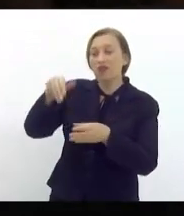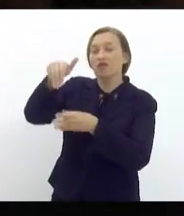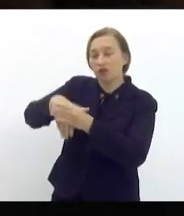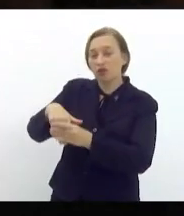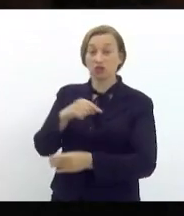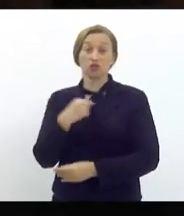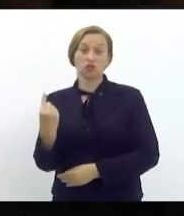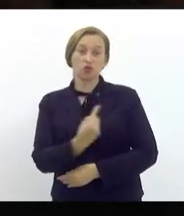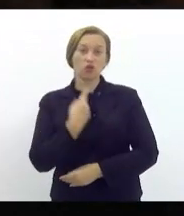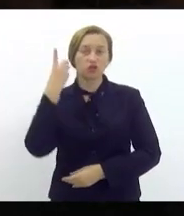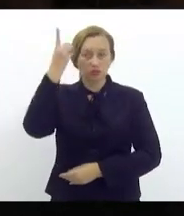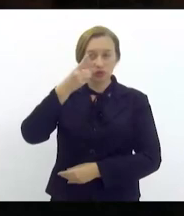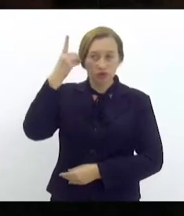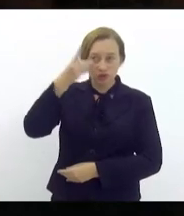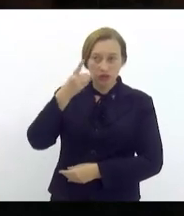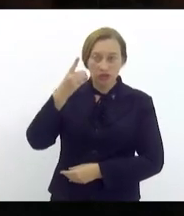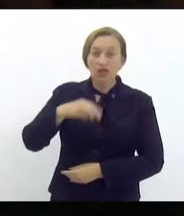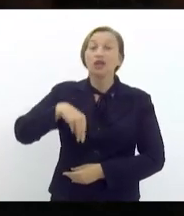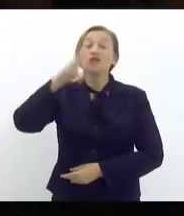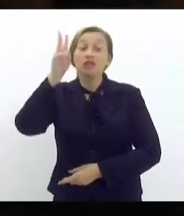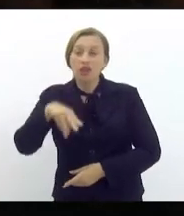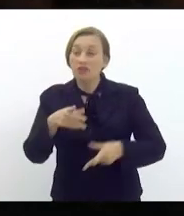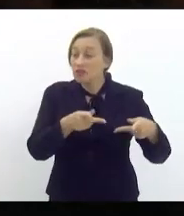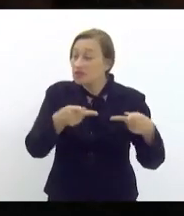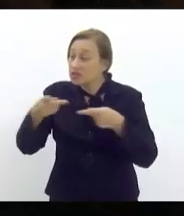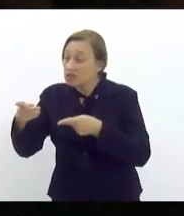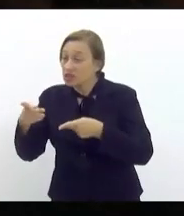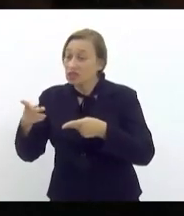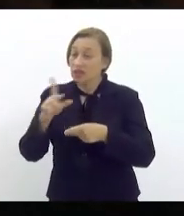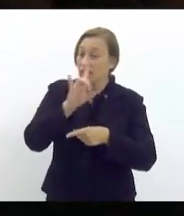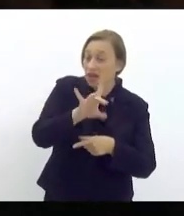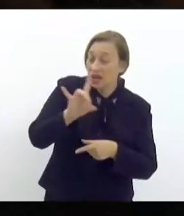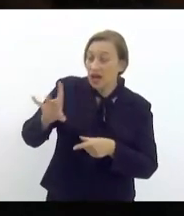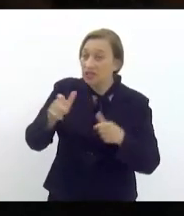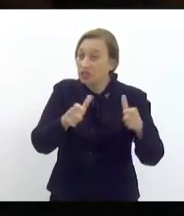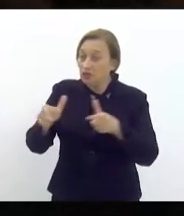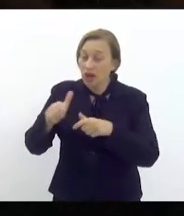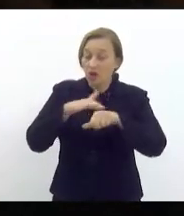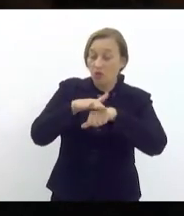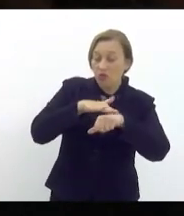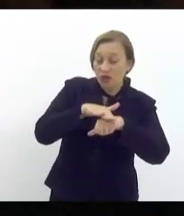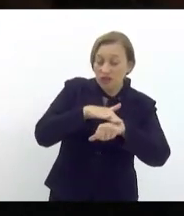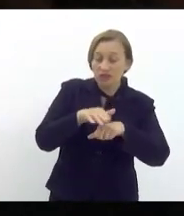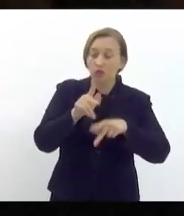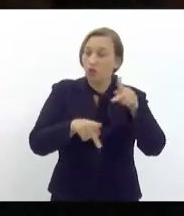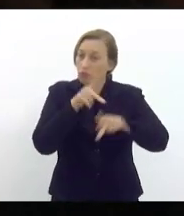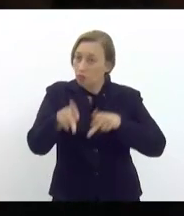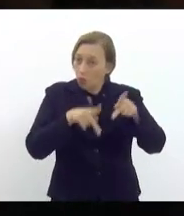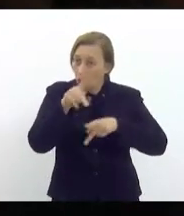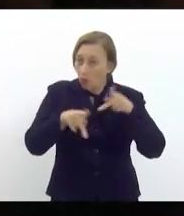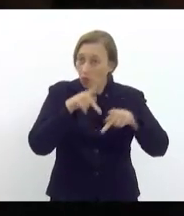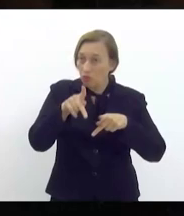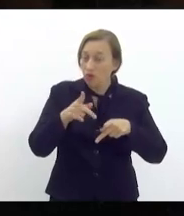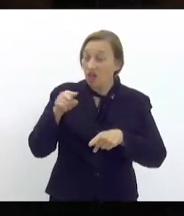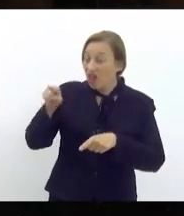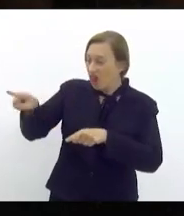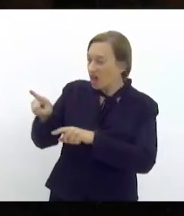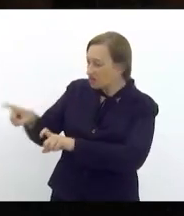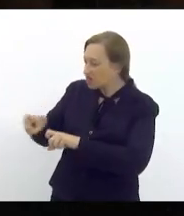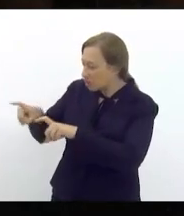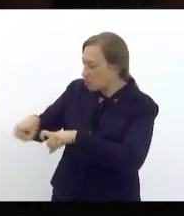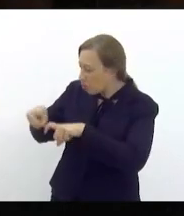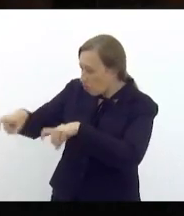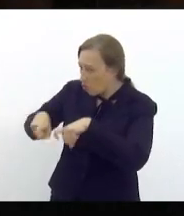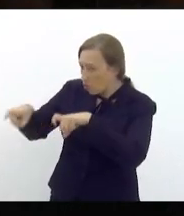nós quem roda esse estado conversa com a população deputada Lucinha lá na zona oeste lá no interior do nosso